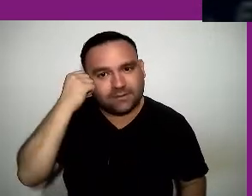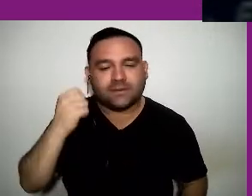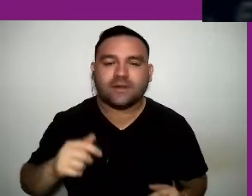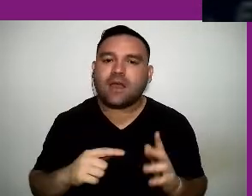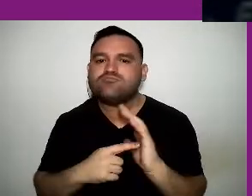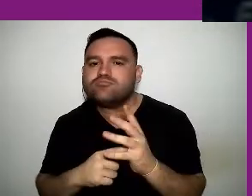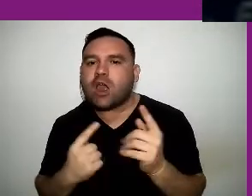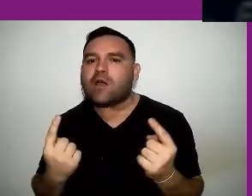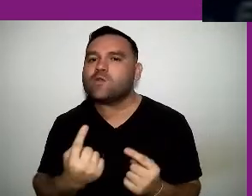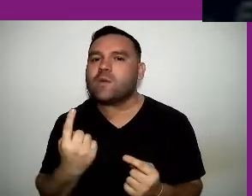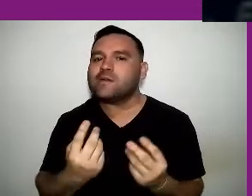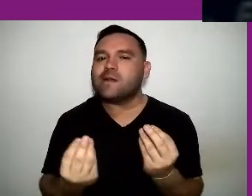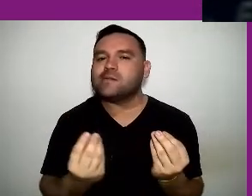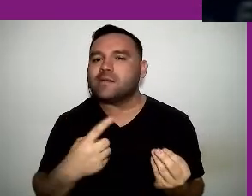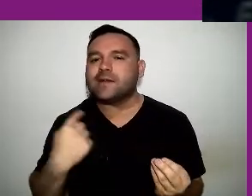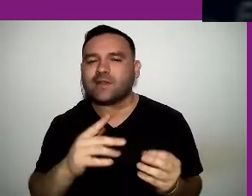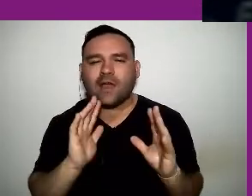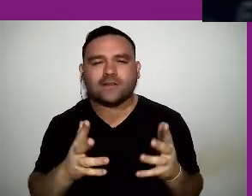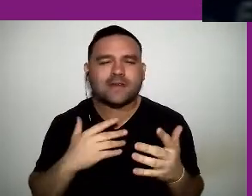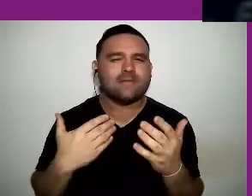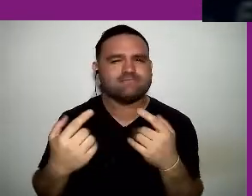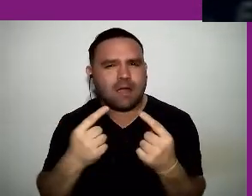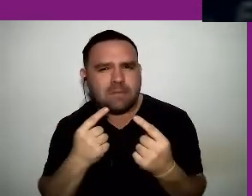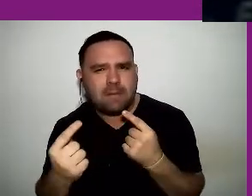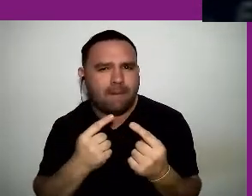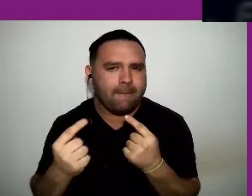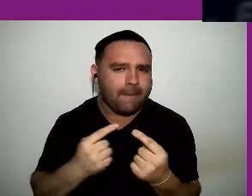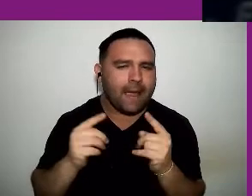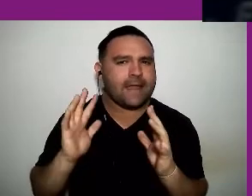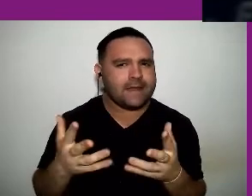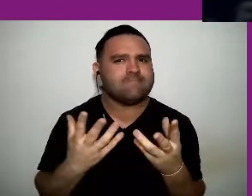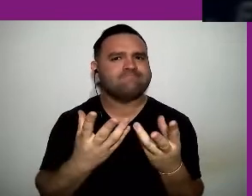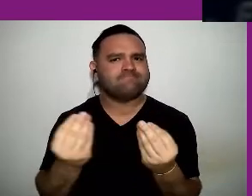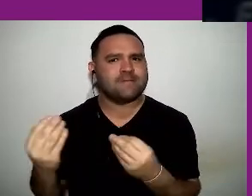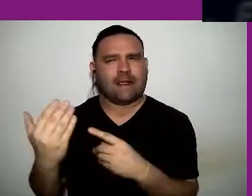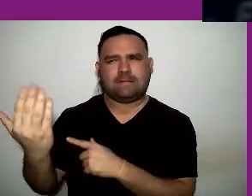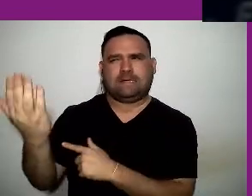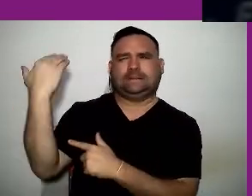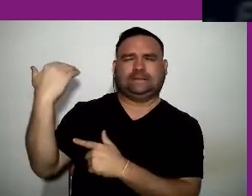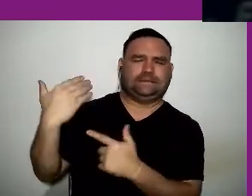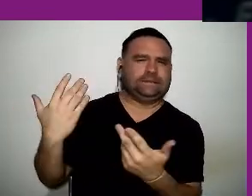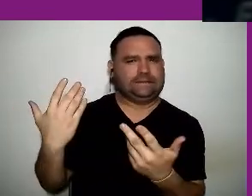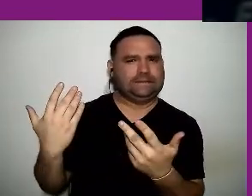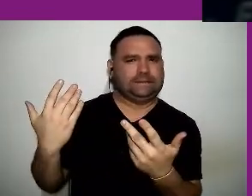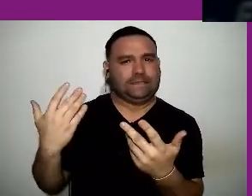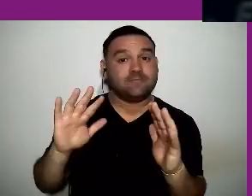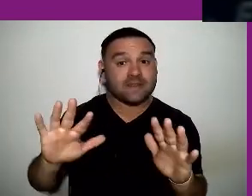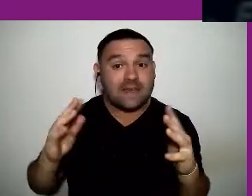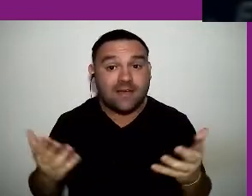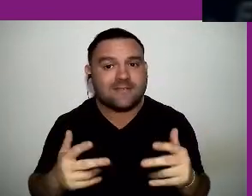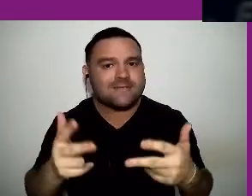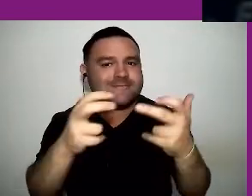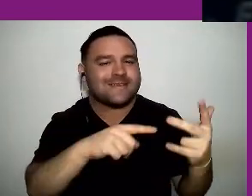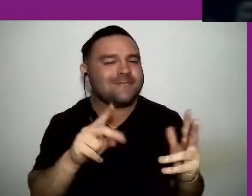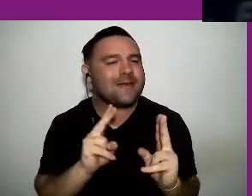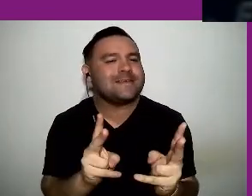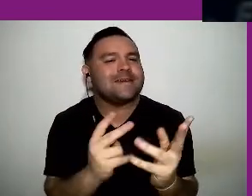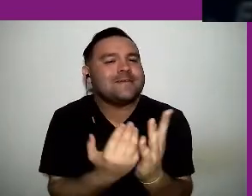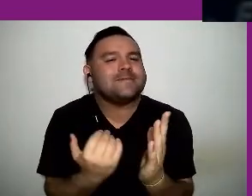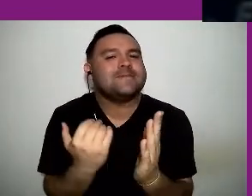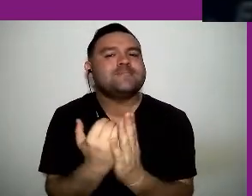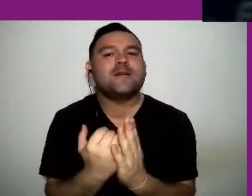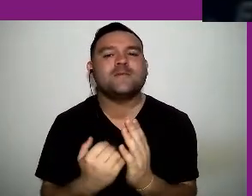modos automatizados a gente já discutiu bastante no passado, mas a gente está vendo cada vez